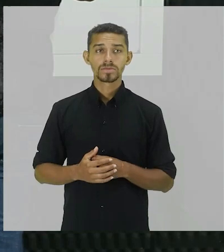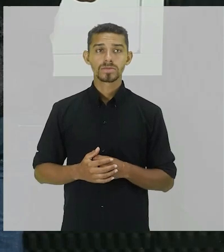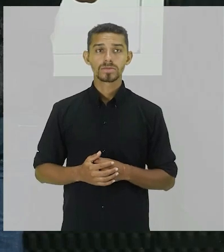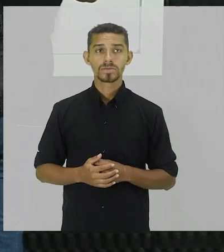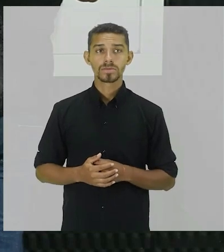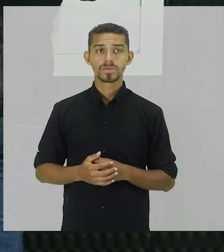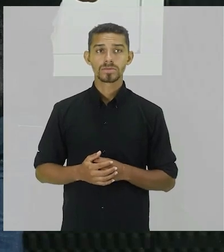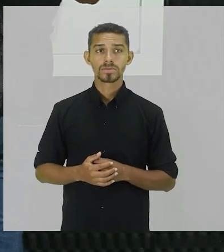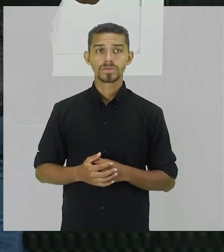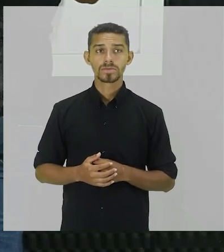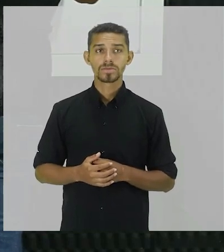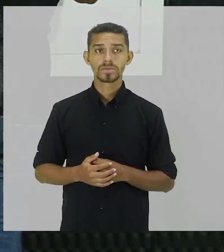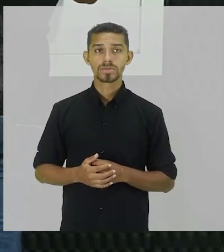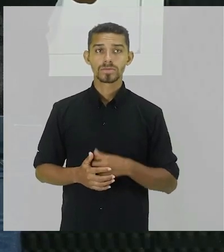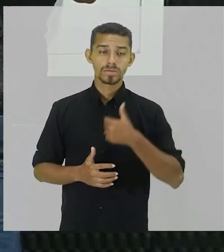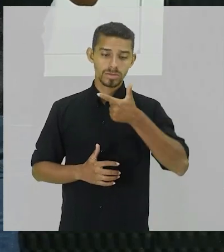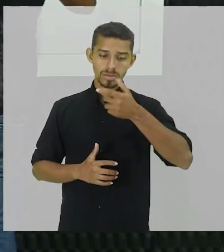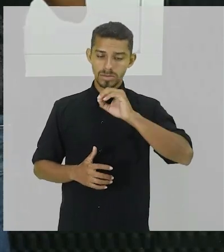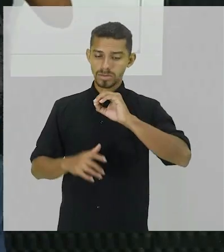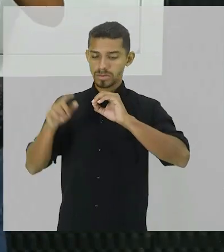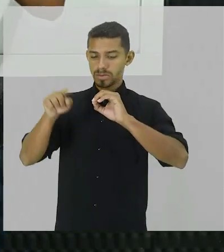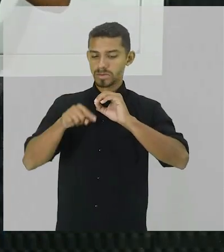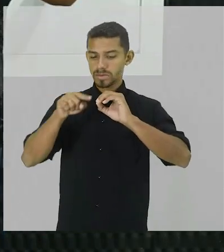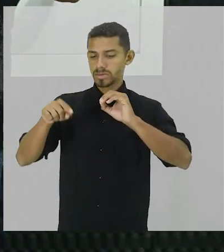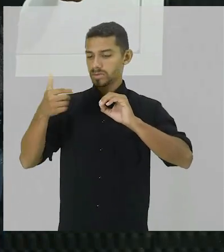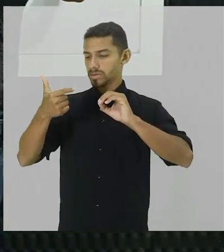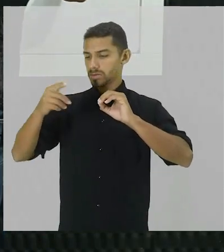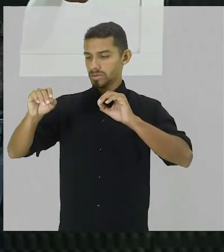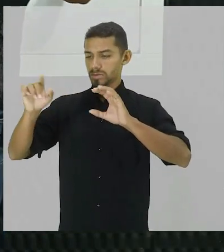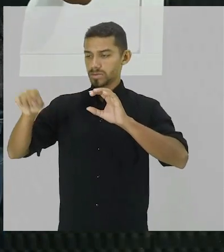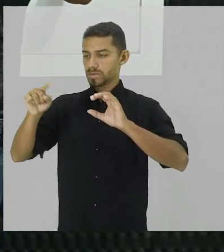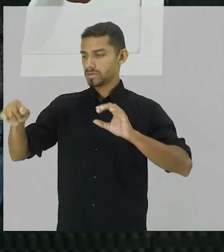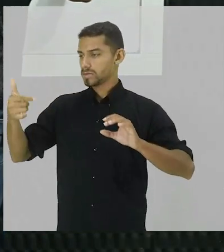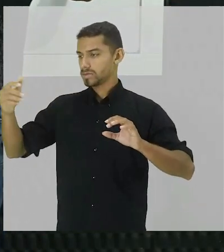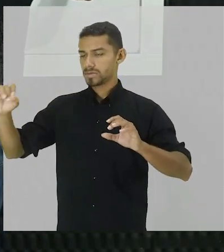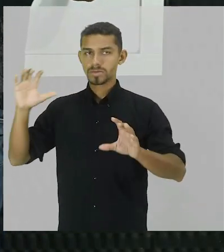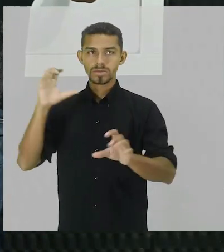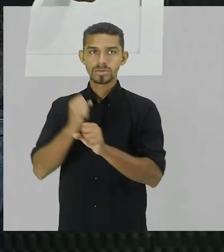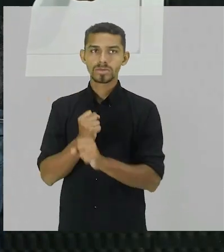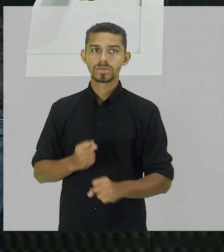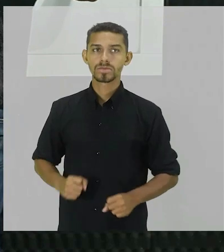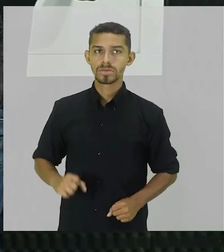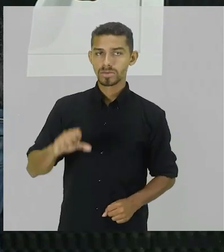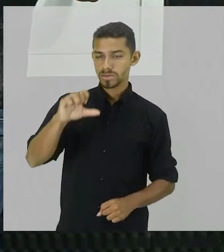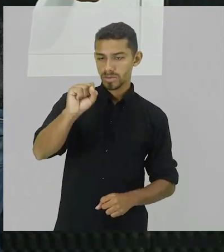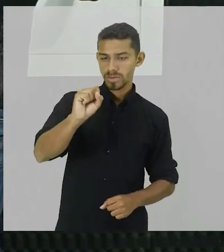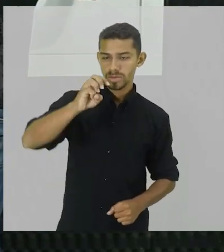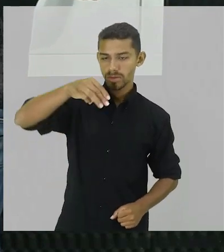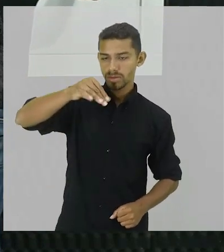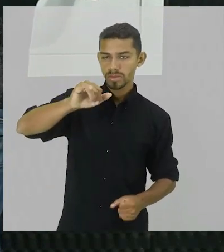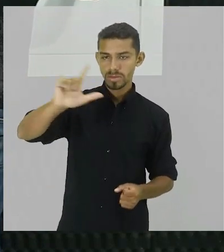3,14. 20 ao cubo é 20 vezes 20 vezes 20. Aqui dá 8.000, né?